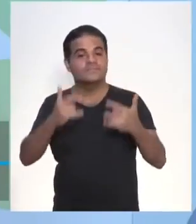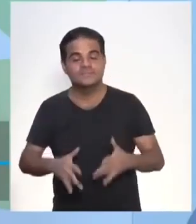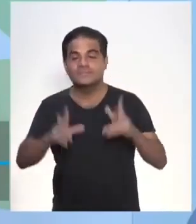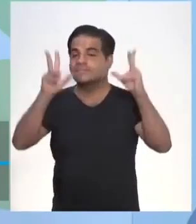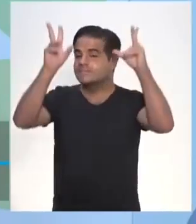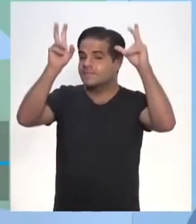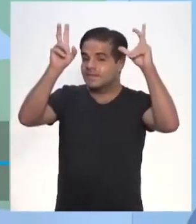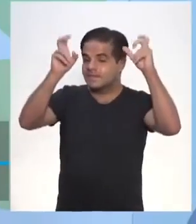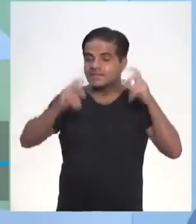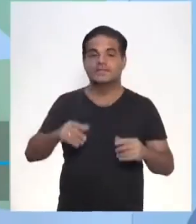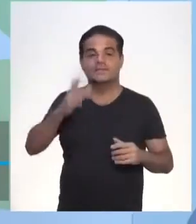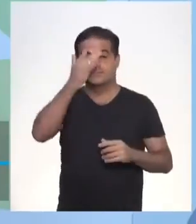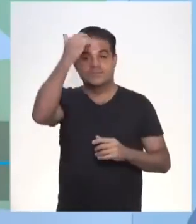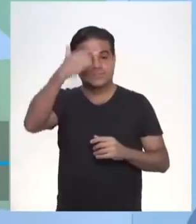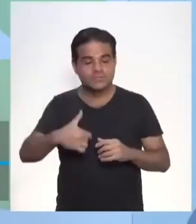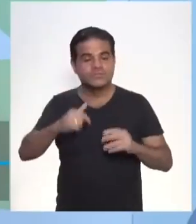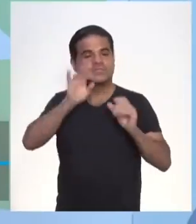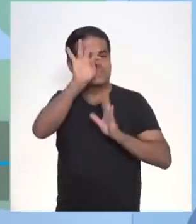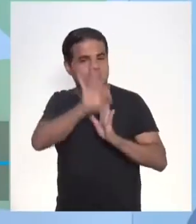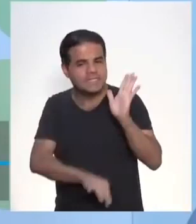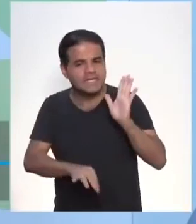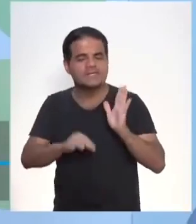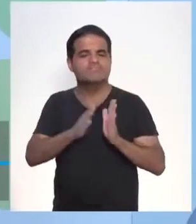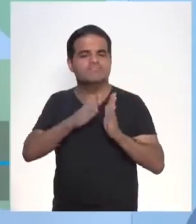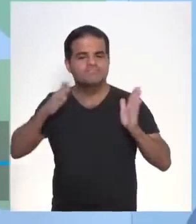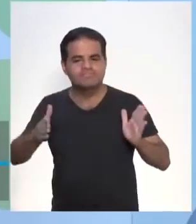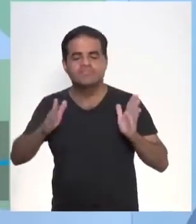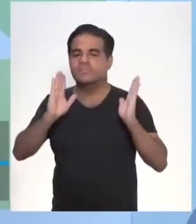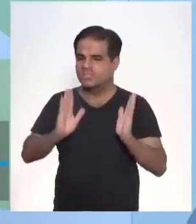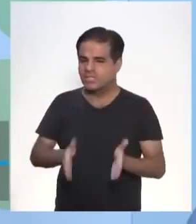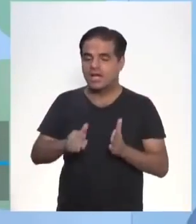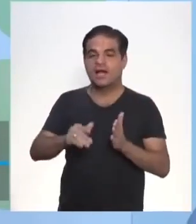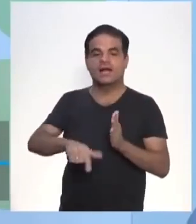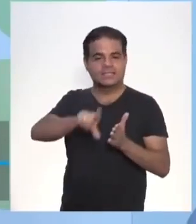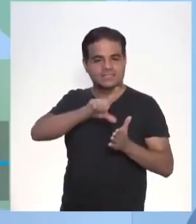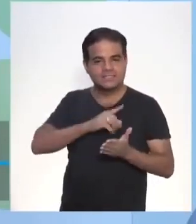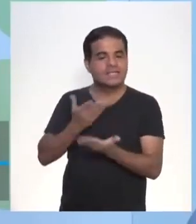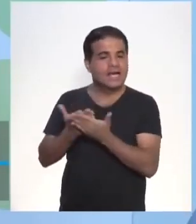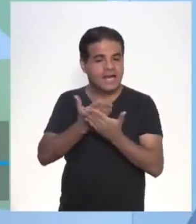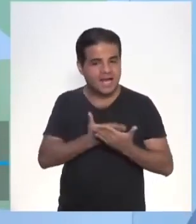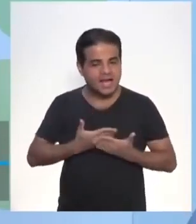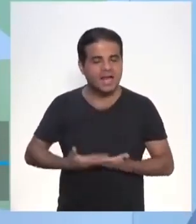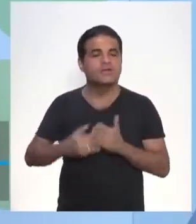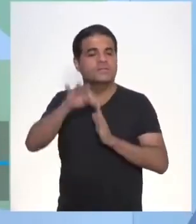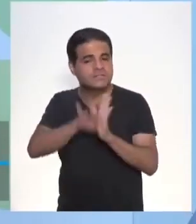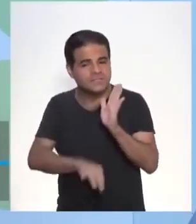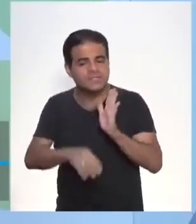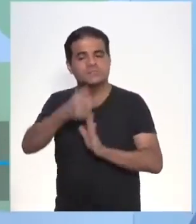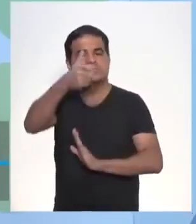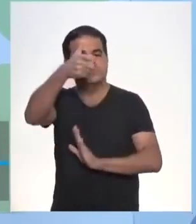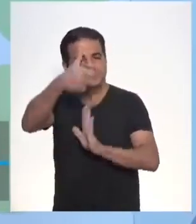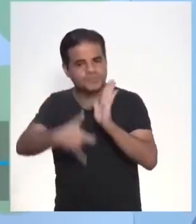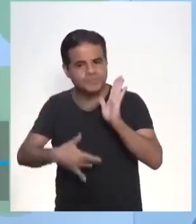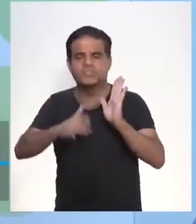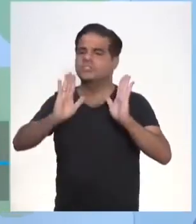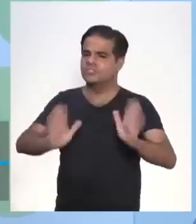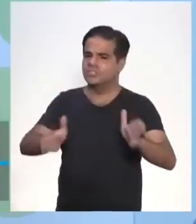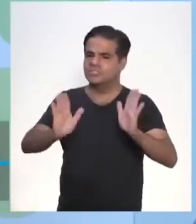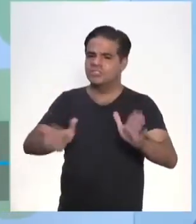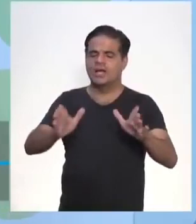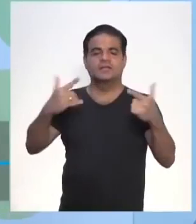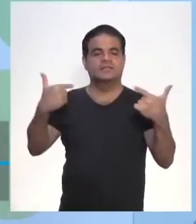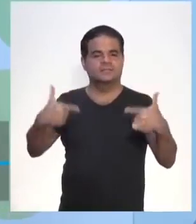da expressividade do sujeito nos textos, né? Então, como a gente estava numa sequência aí de aulas de textos descritivos, já trabalhamos a